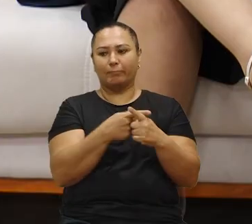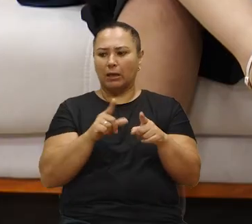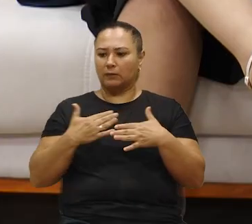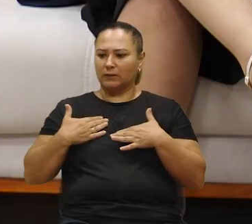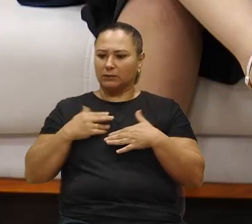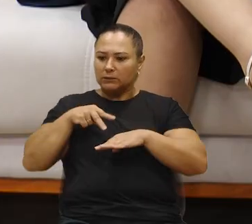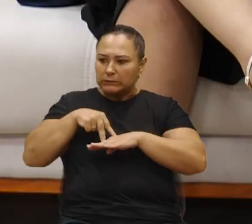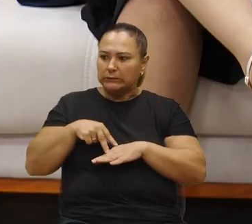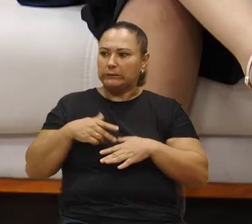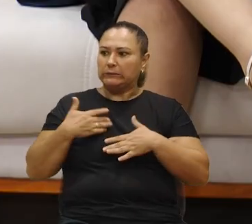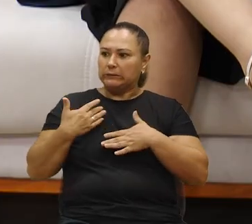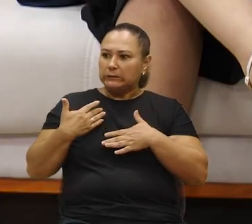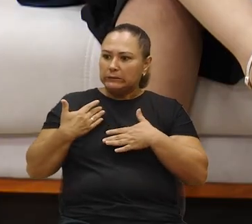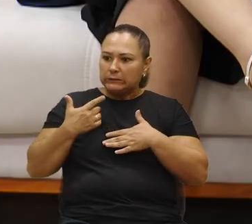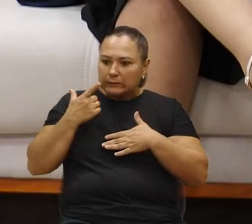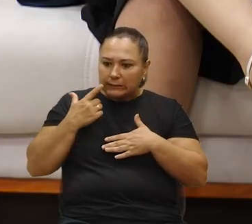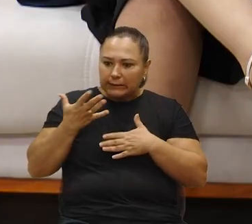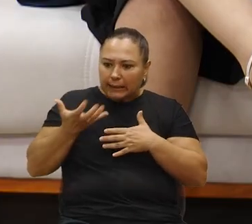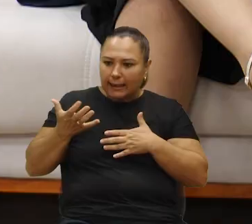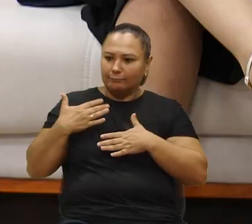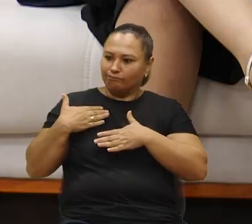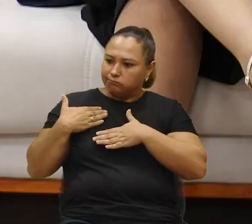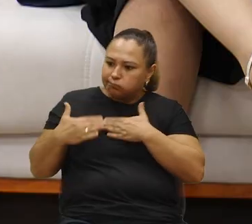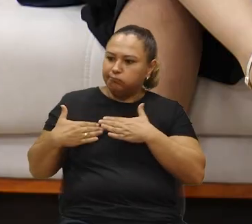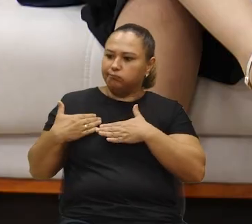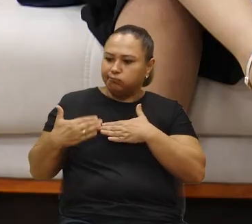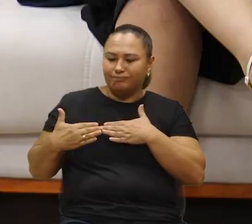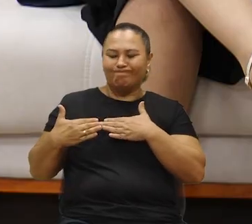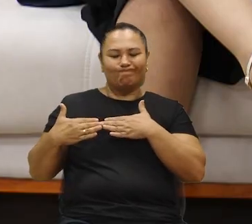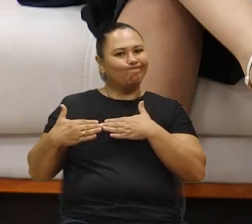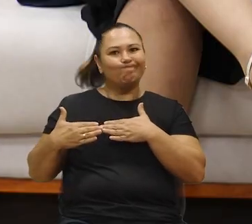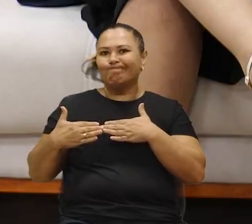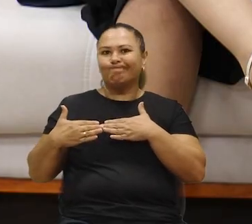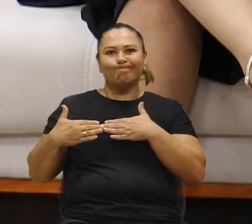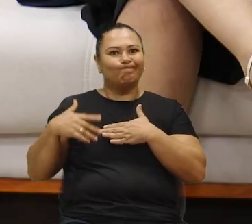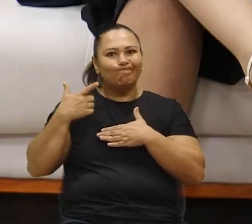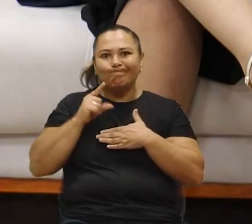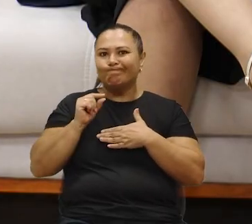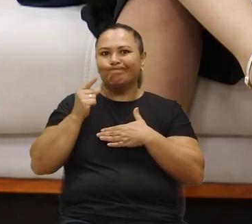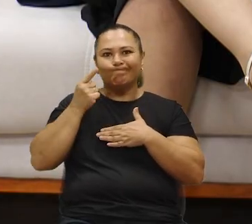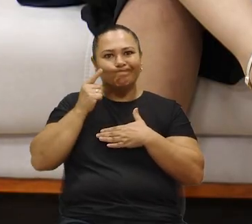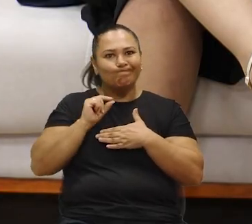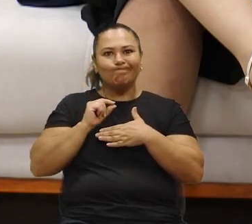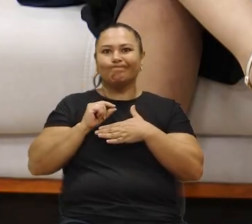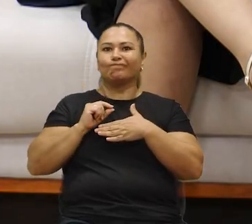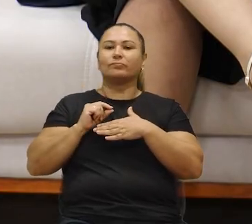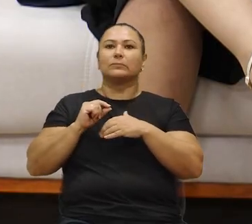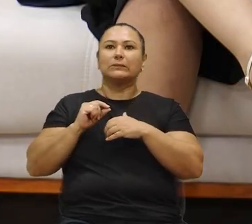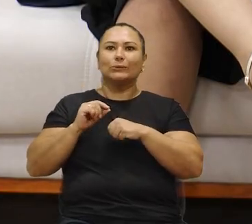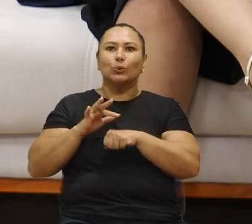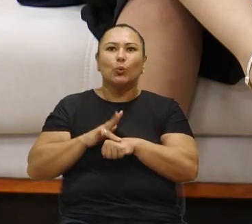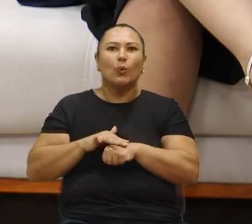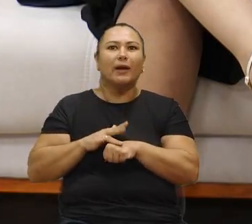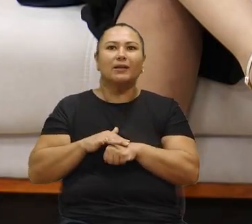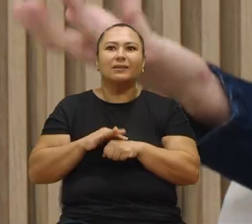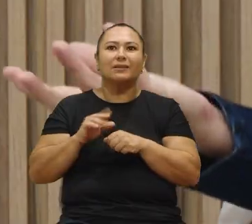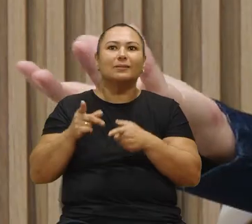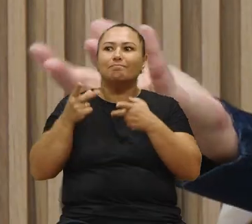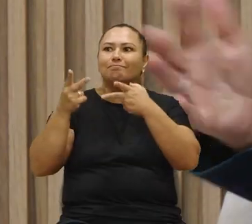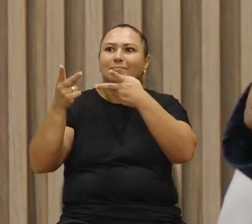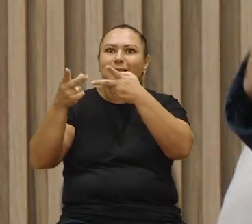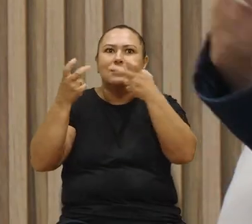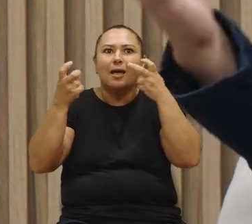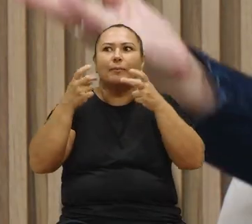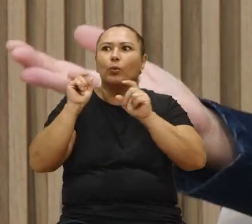dito, mas às vezes tu tá ali tentando avançar na carreira e não consegue espaço e acaba adoecendo porque não